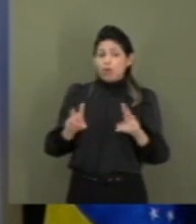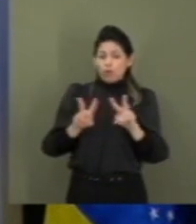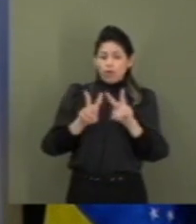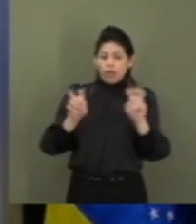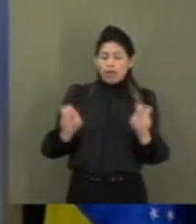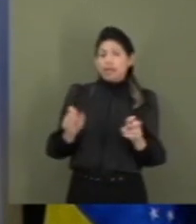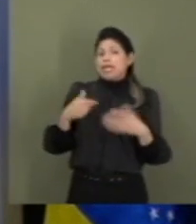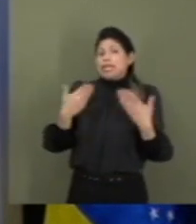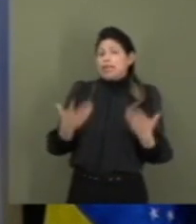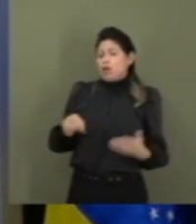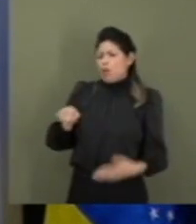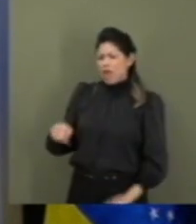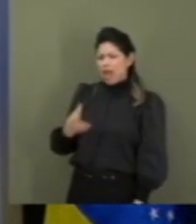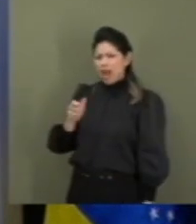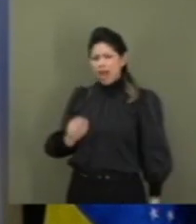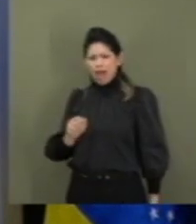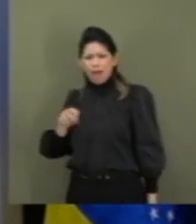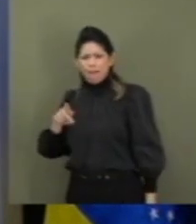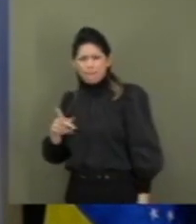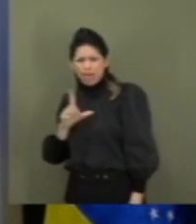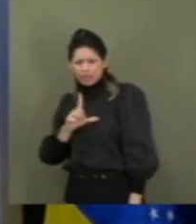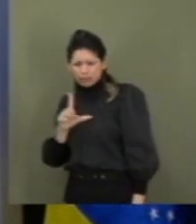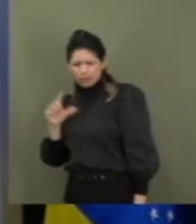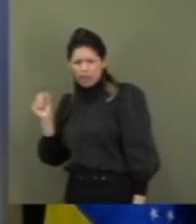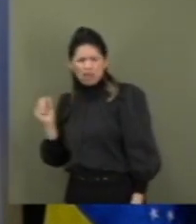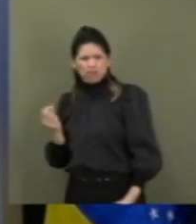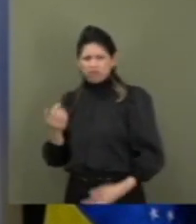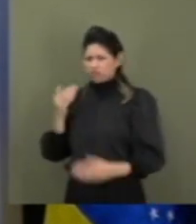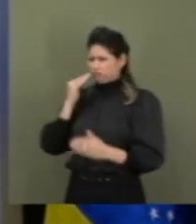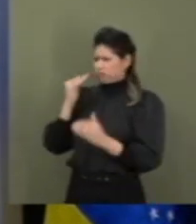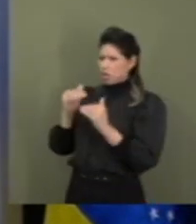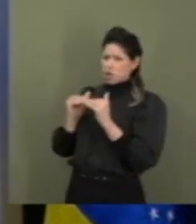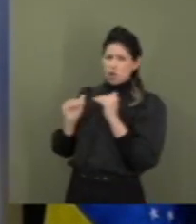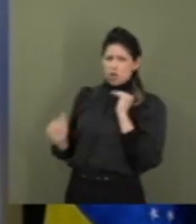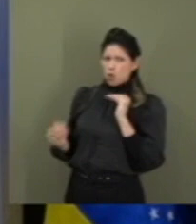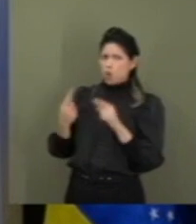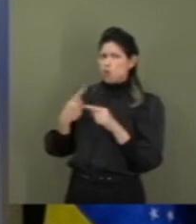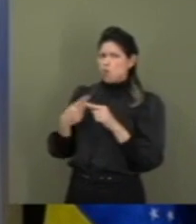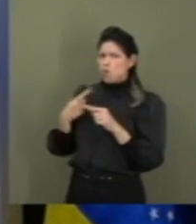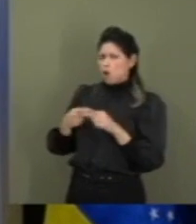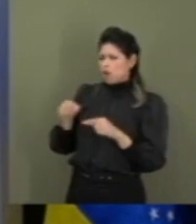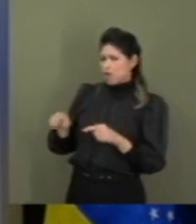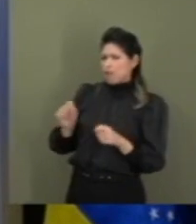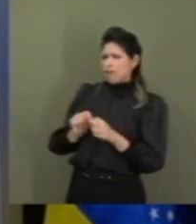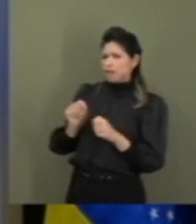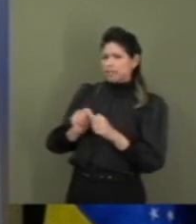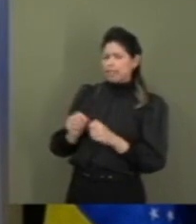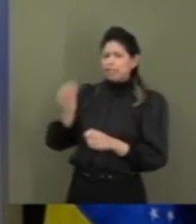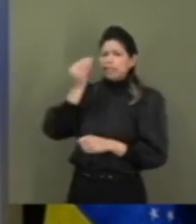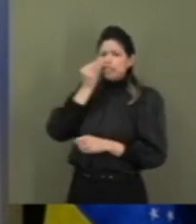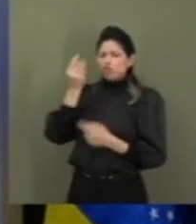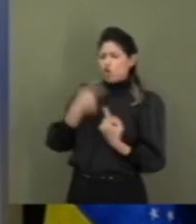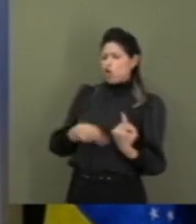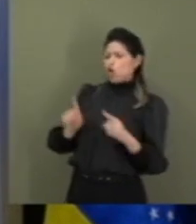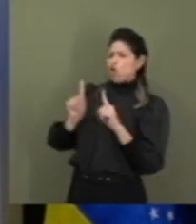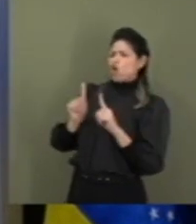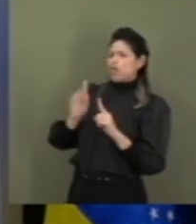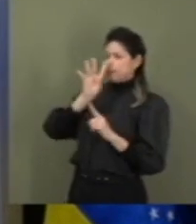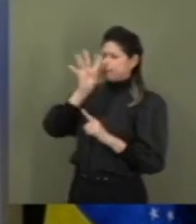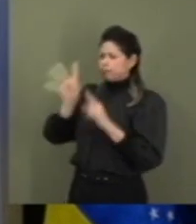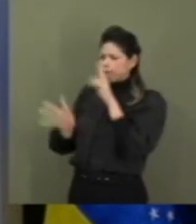é desarrazoada medida que fere de morte a magistratura